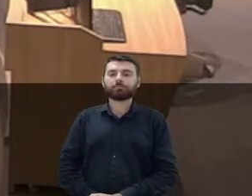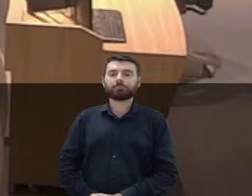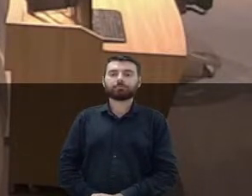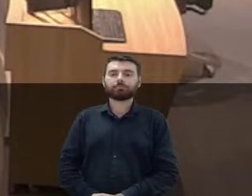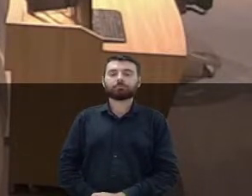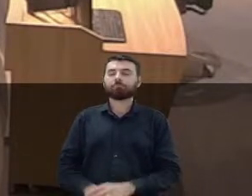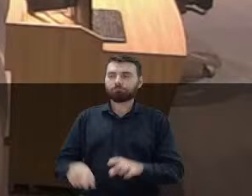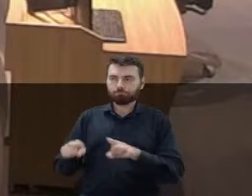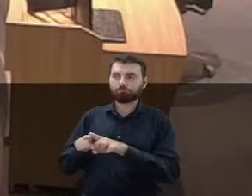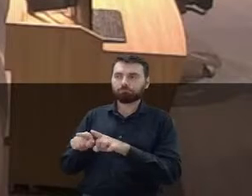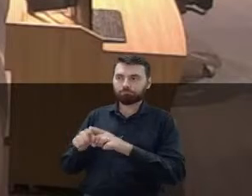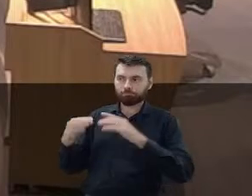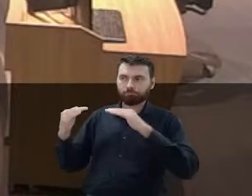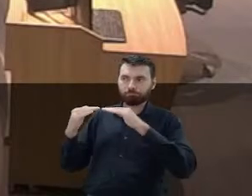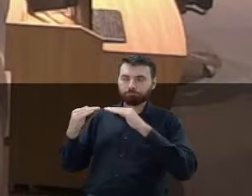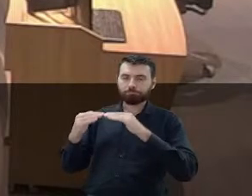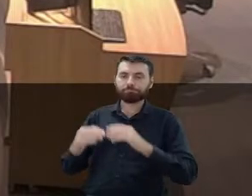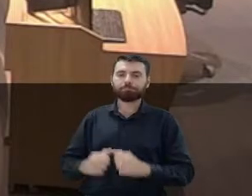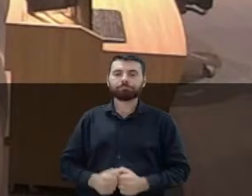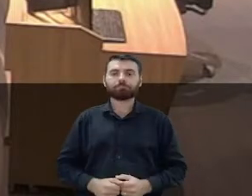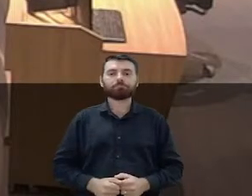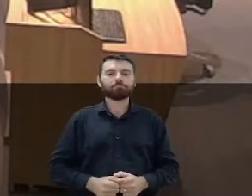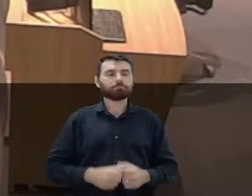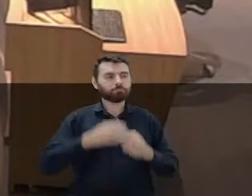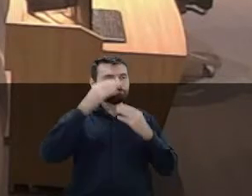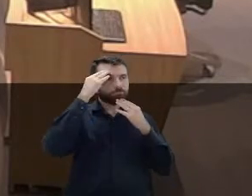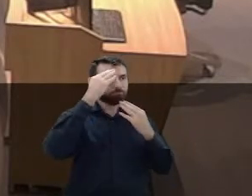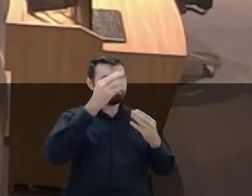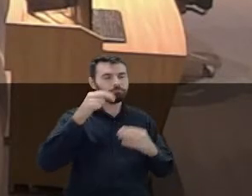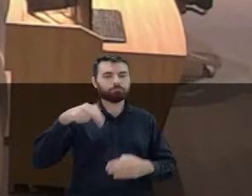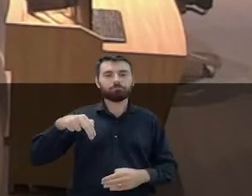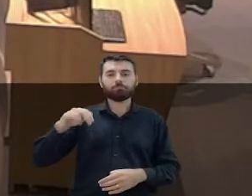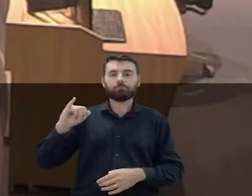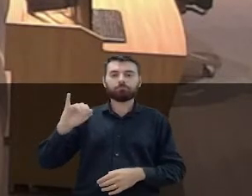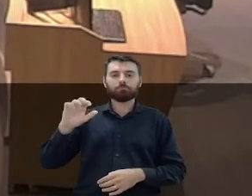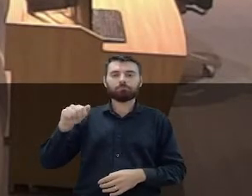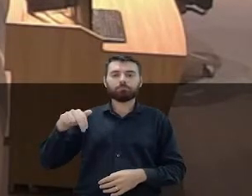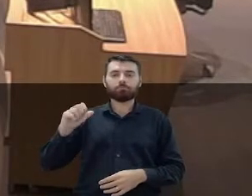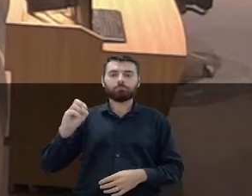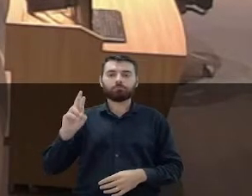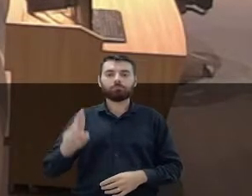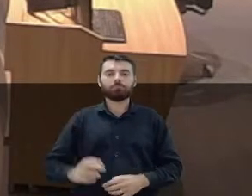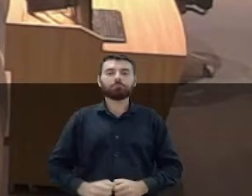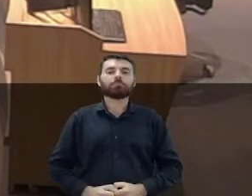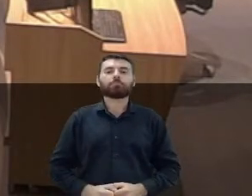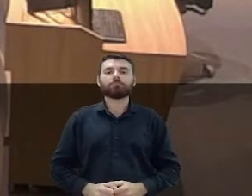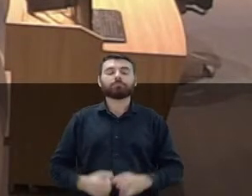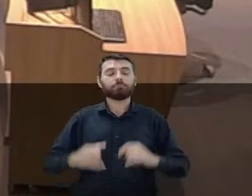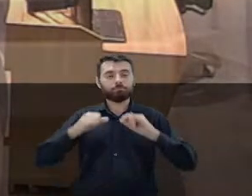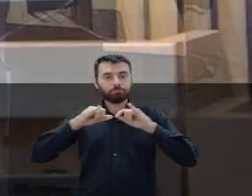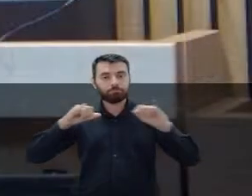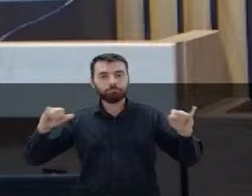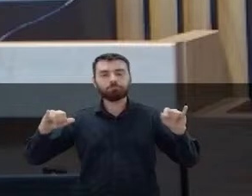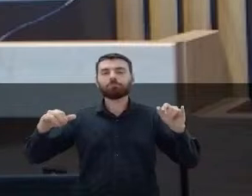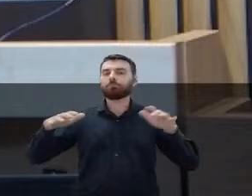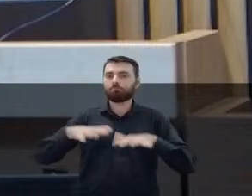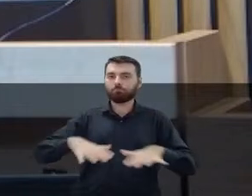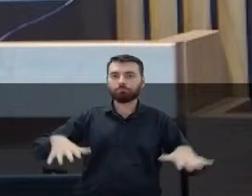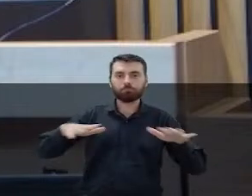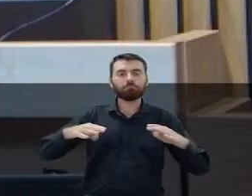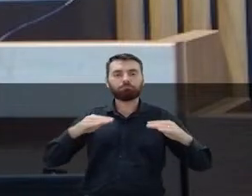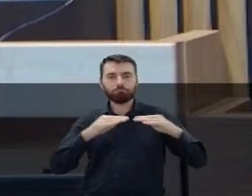Também de acordo, senhor presidente. Obrigado, desembargador Nicanor. Então, com proclamação, por